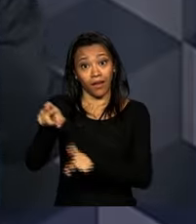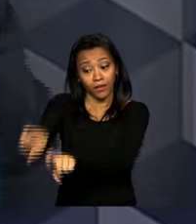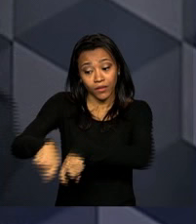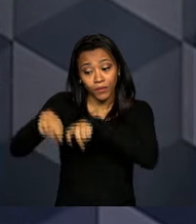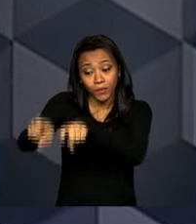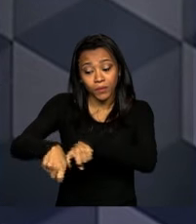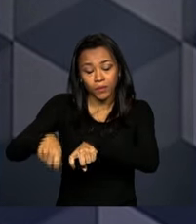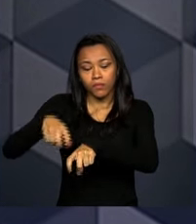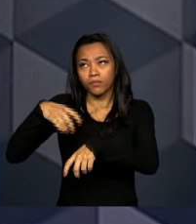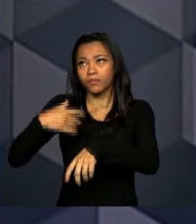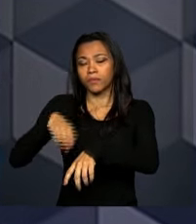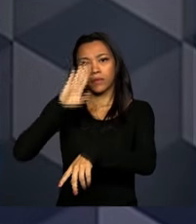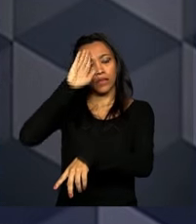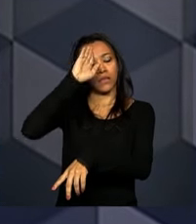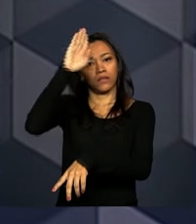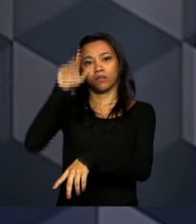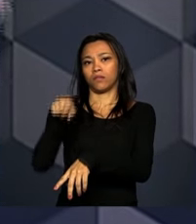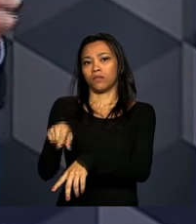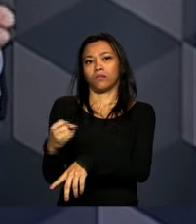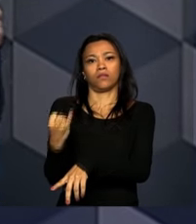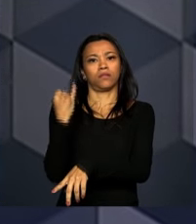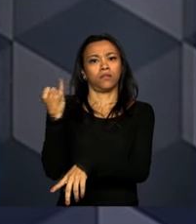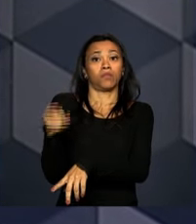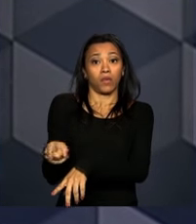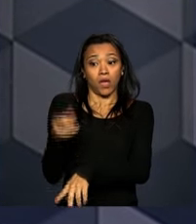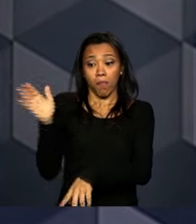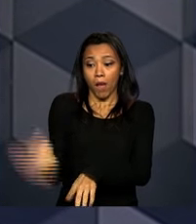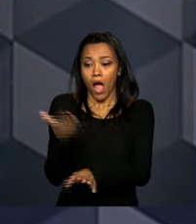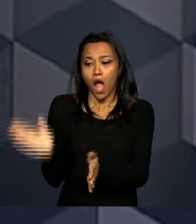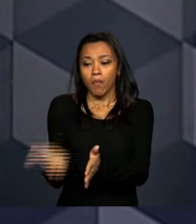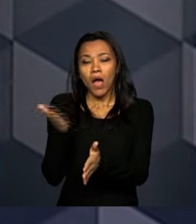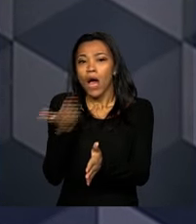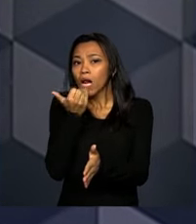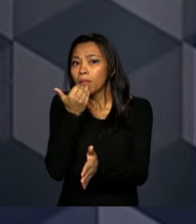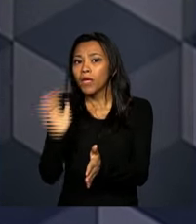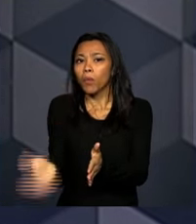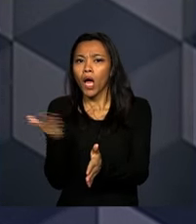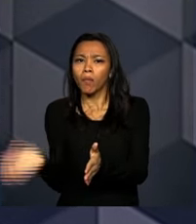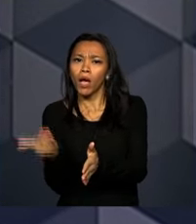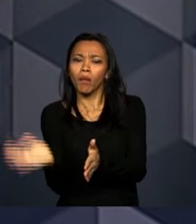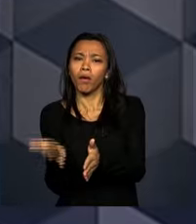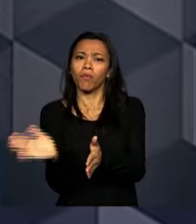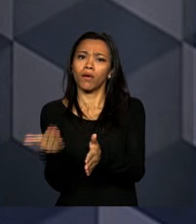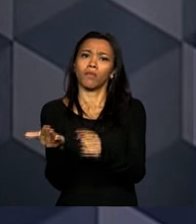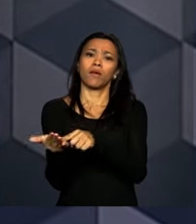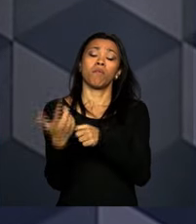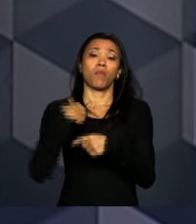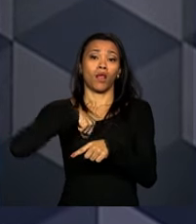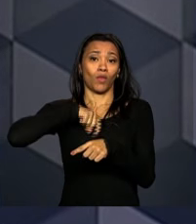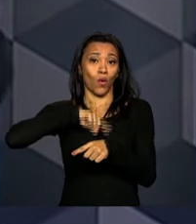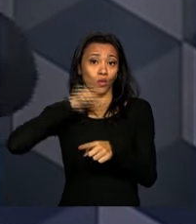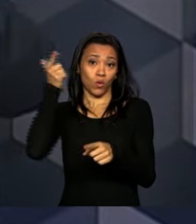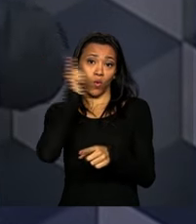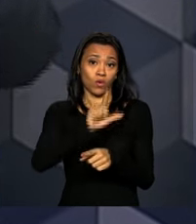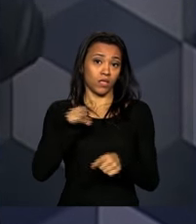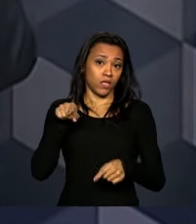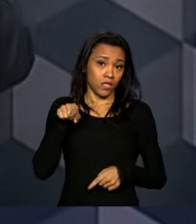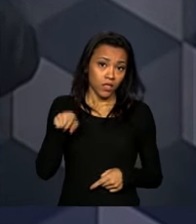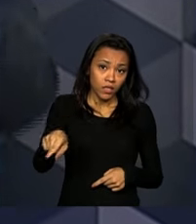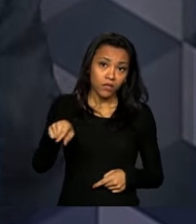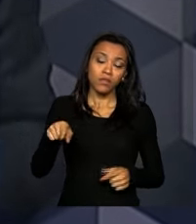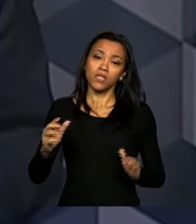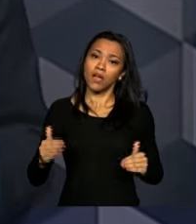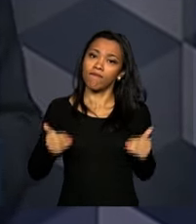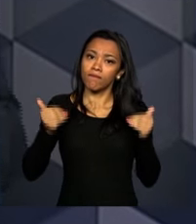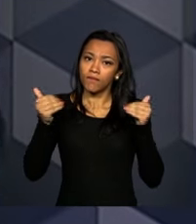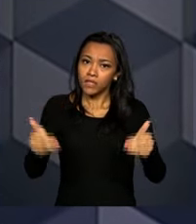familiar é fundamental, produzindo alimentos para o consumo interno, para nós consolidarmos essa conquista e